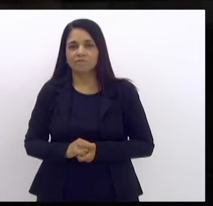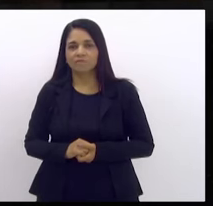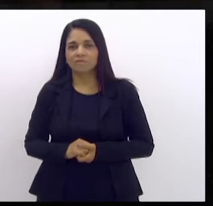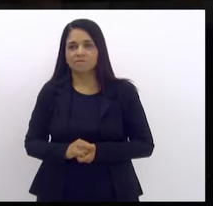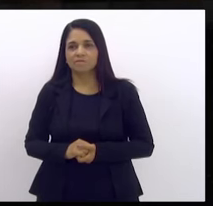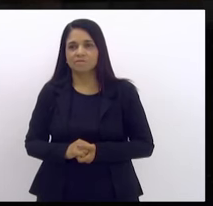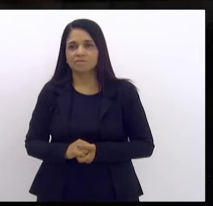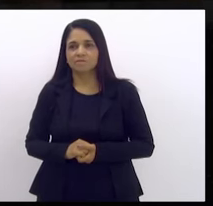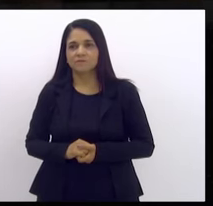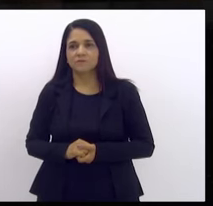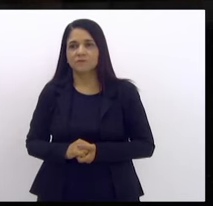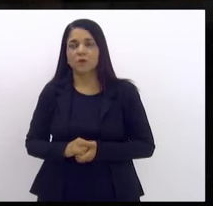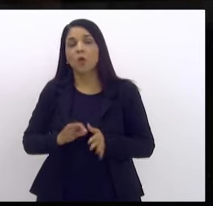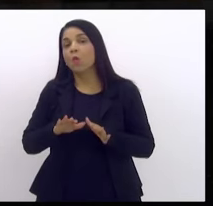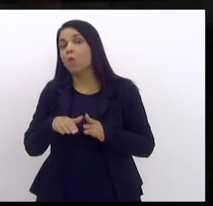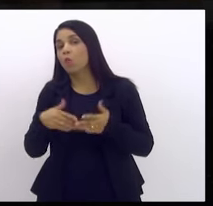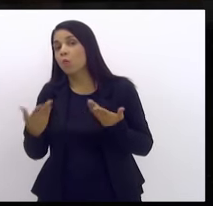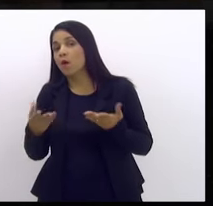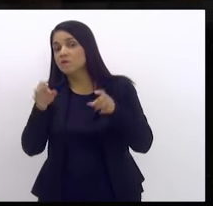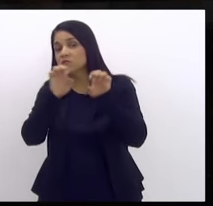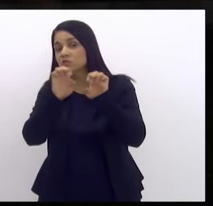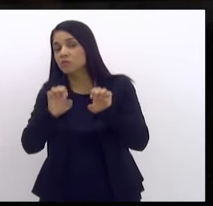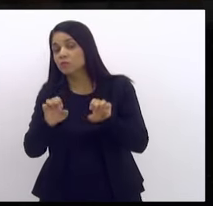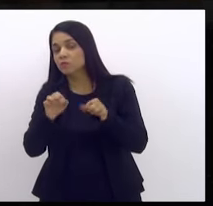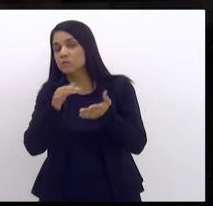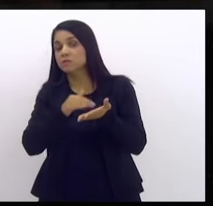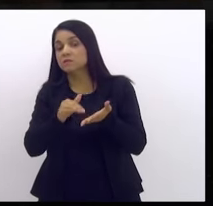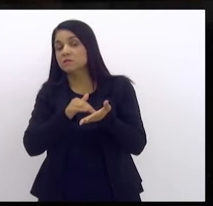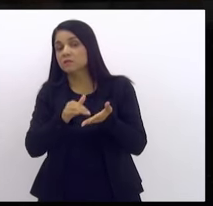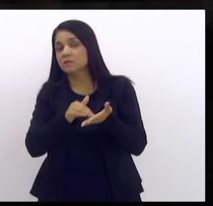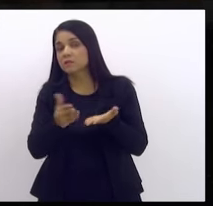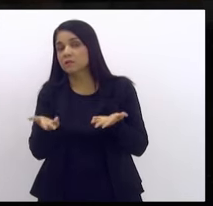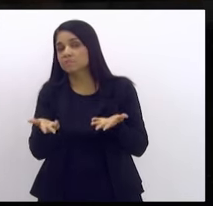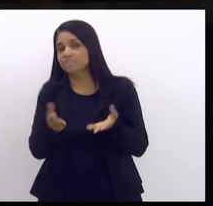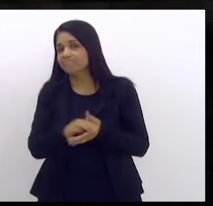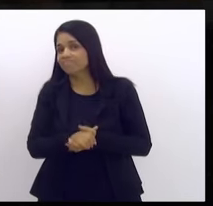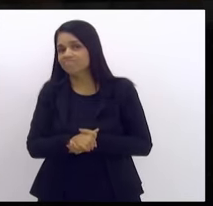Mas quais são as estruturas dessa secretaria? Não sabemos.